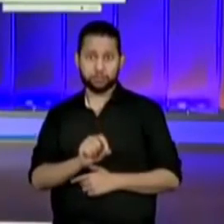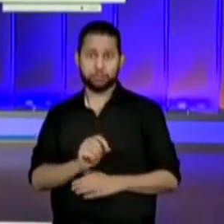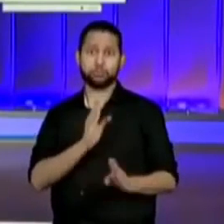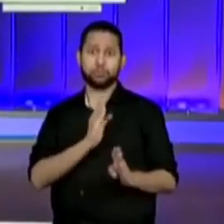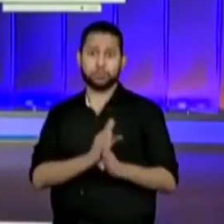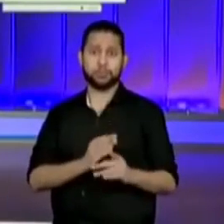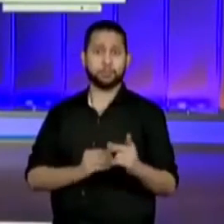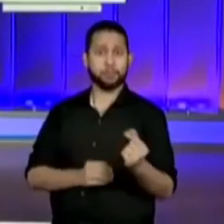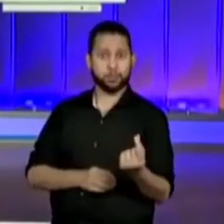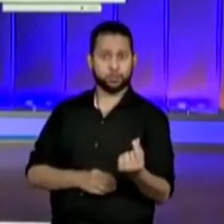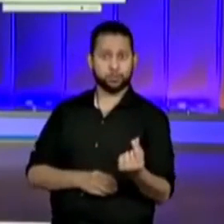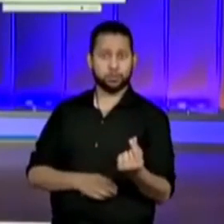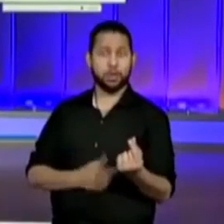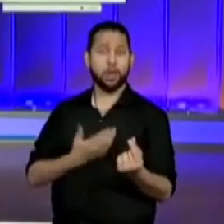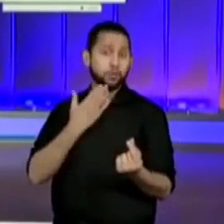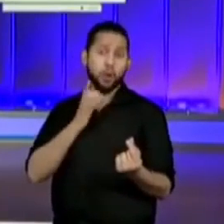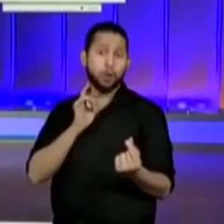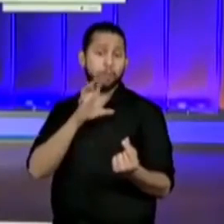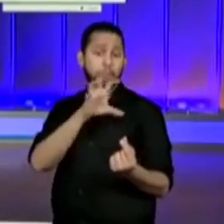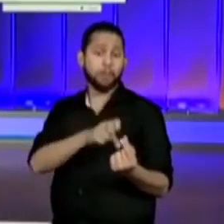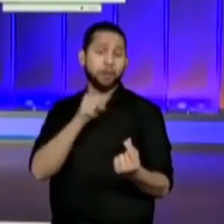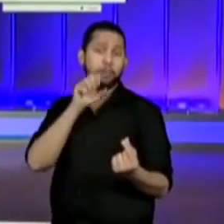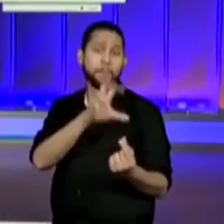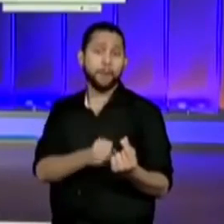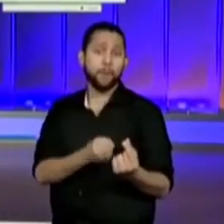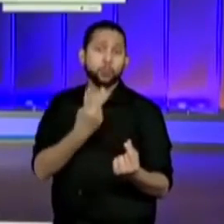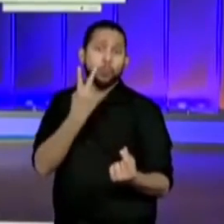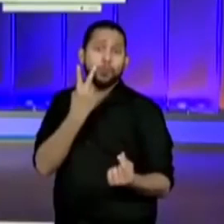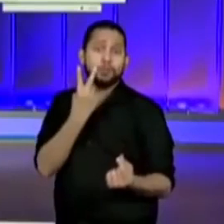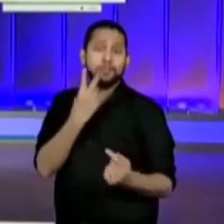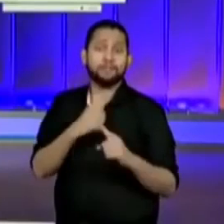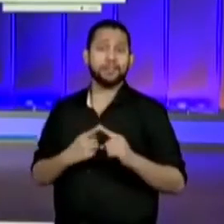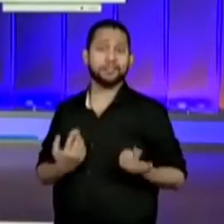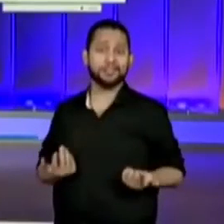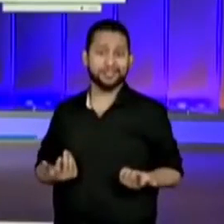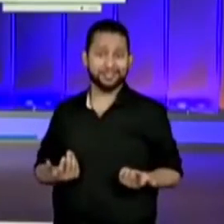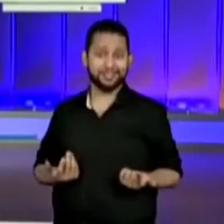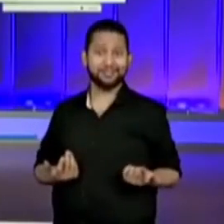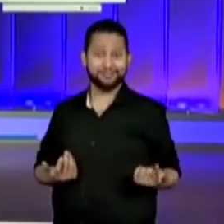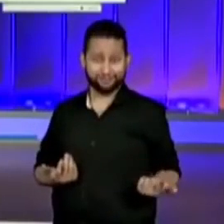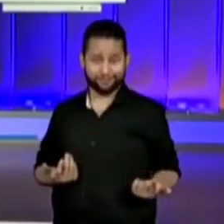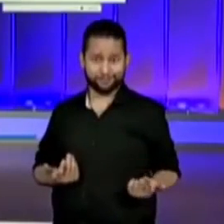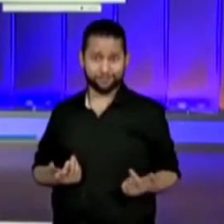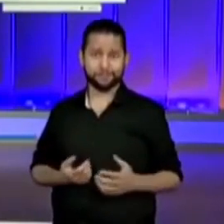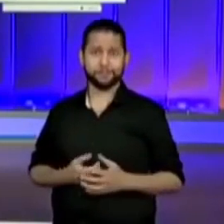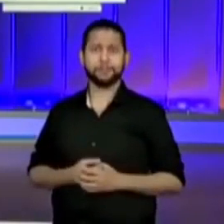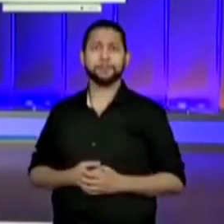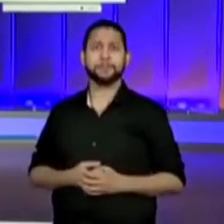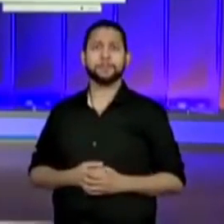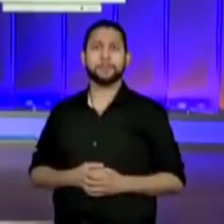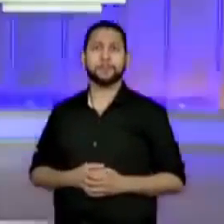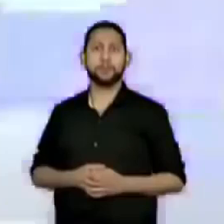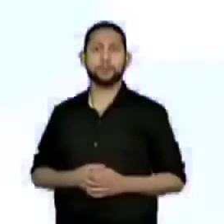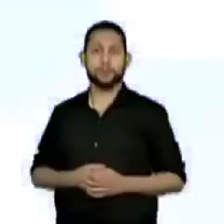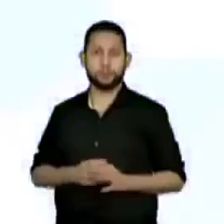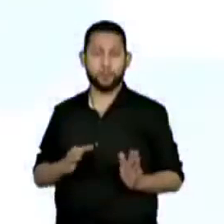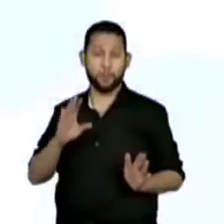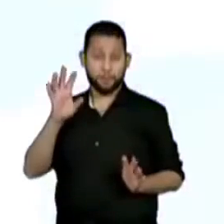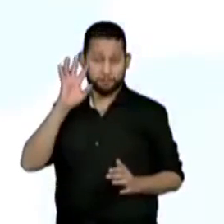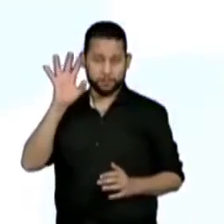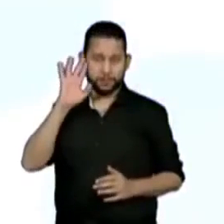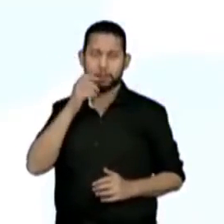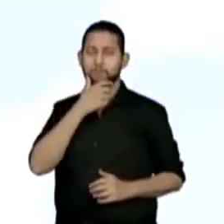e calcular quanto custaria esse par de chinelos então eu vou